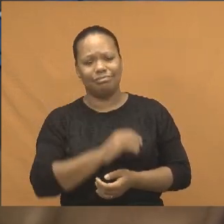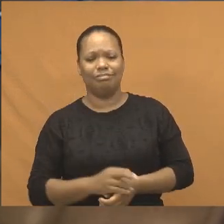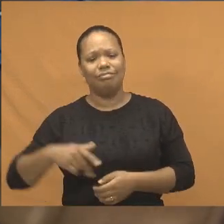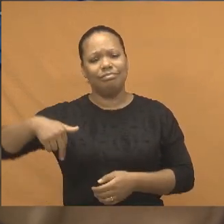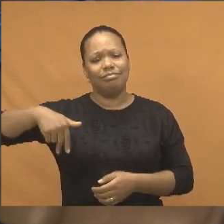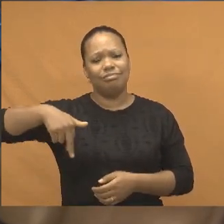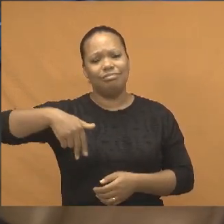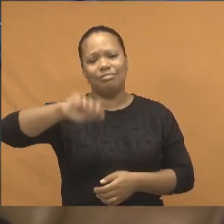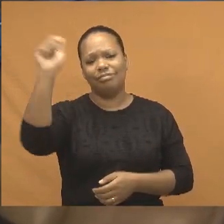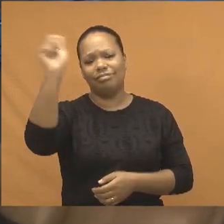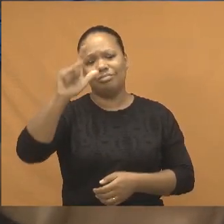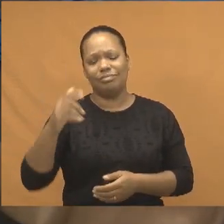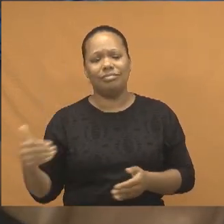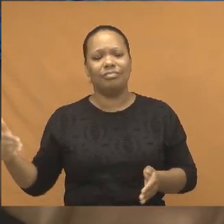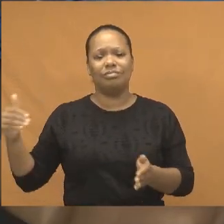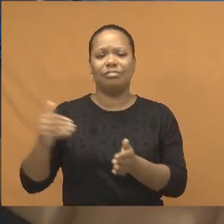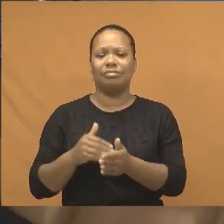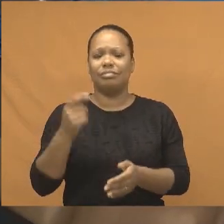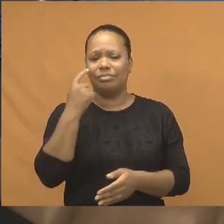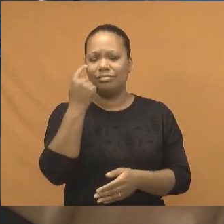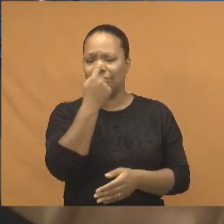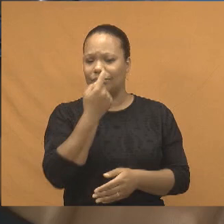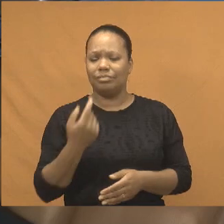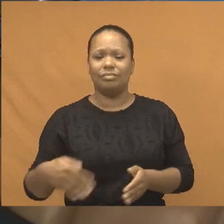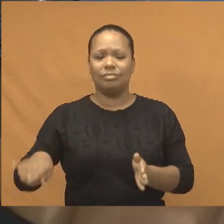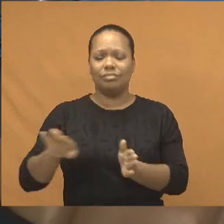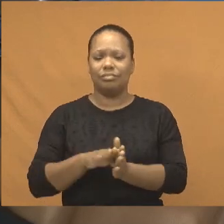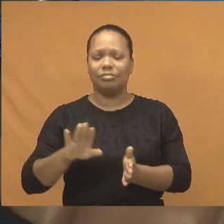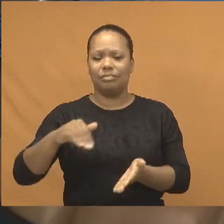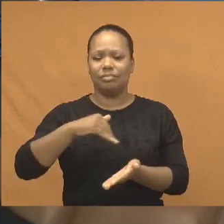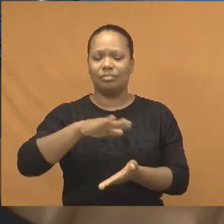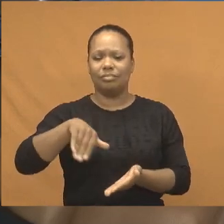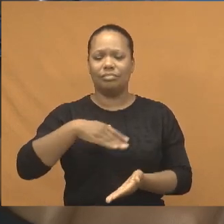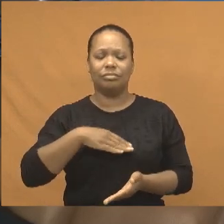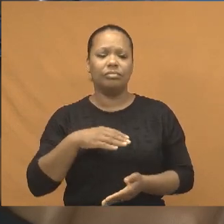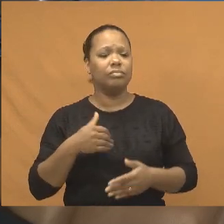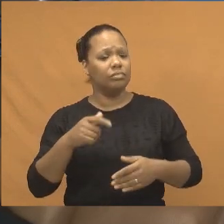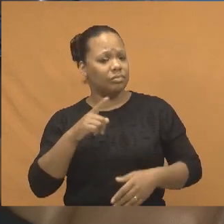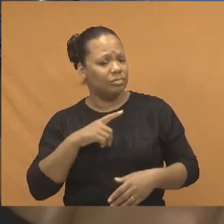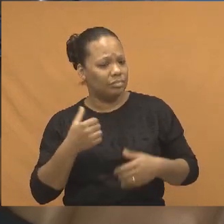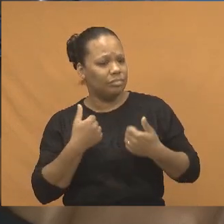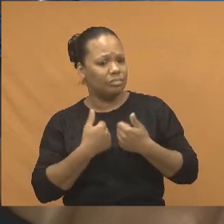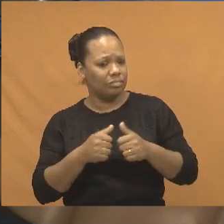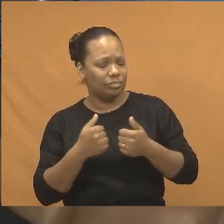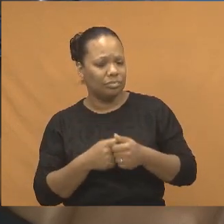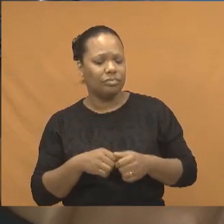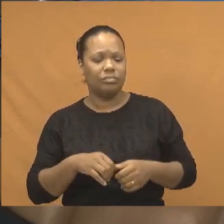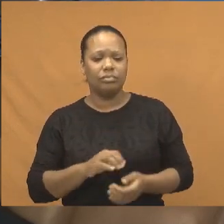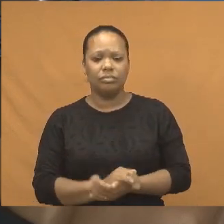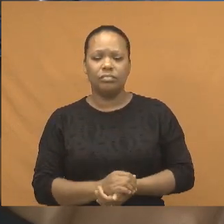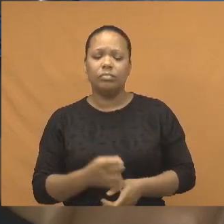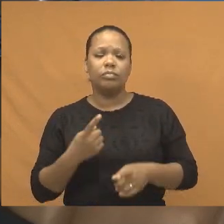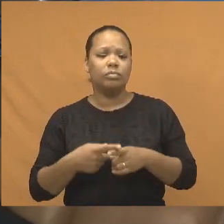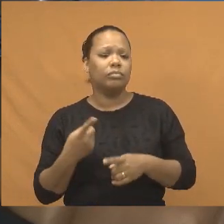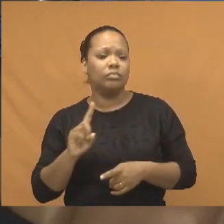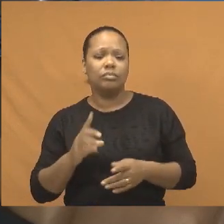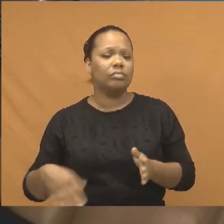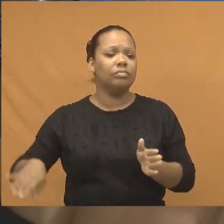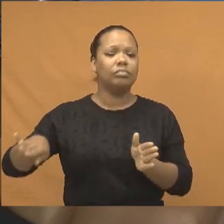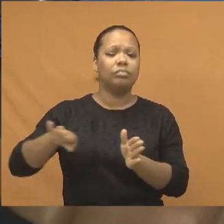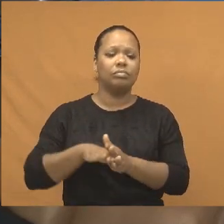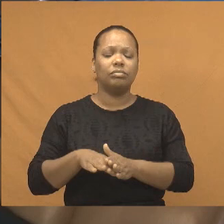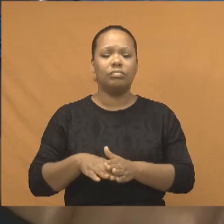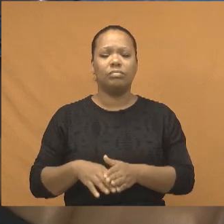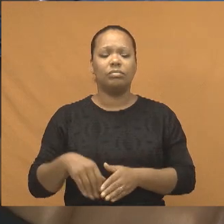a pé da Lagoa Azul até o Parque Meia Lua, vim para a cidade. Por quê? Se tem os ônibus circular 3, por que não chega mais até a Lagoa